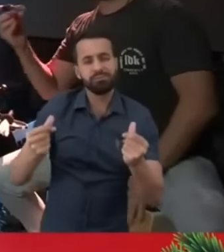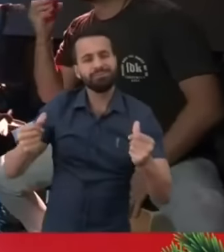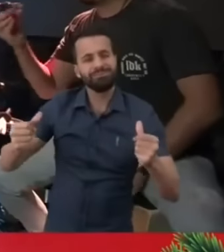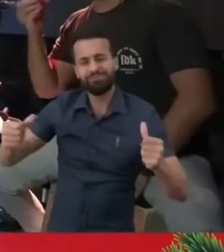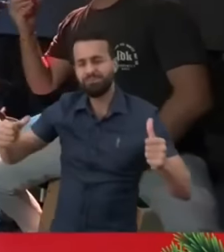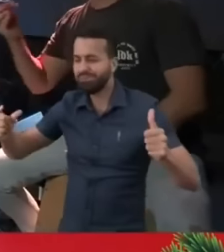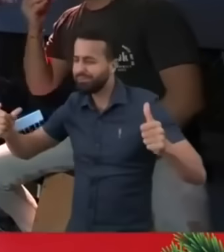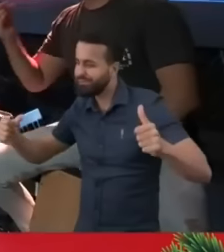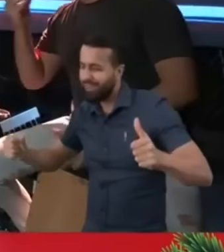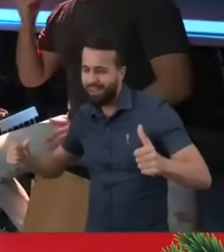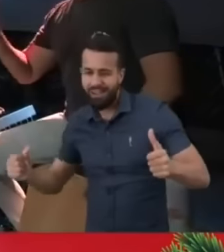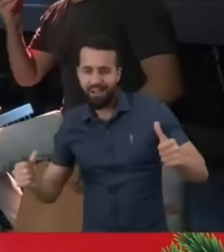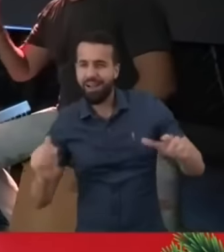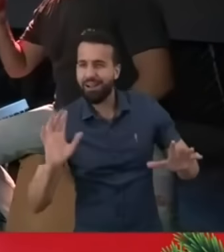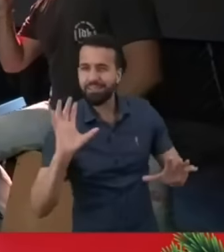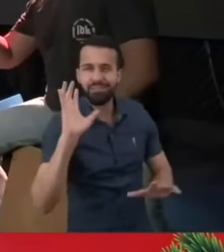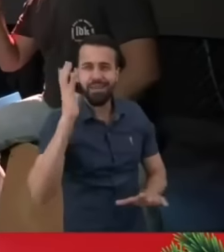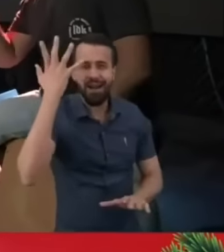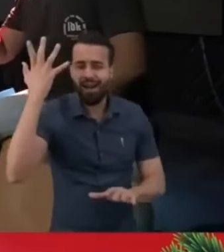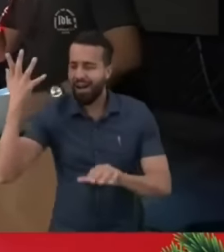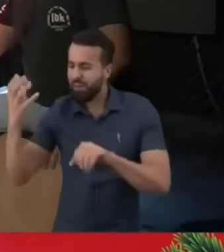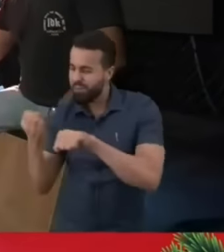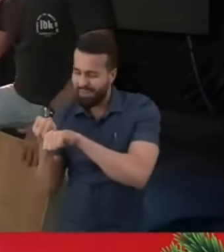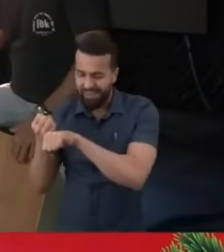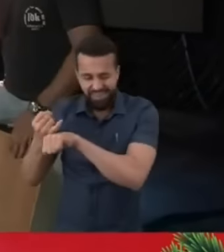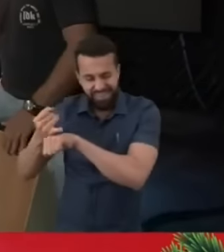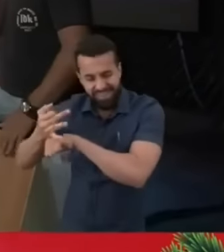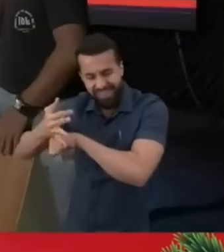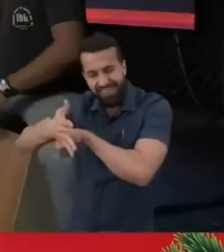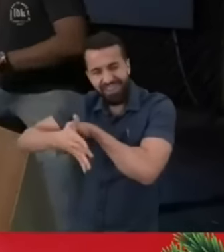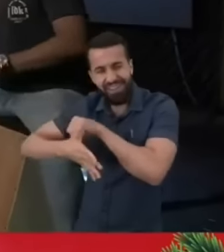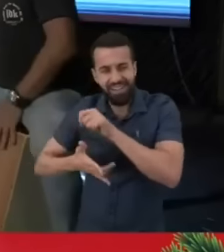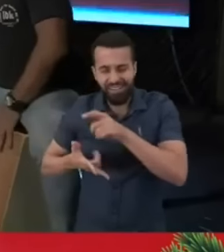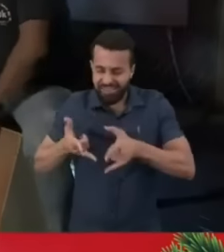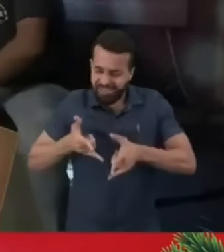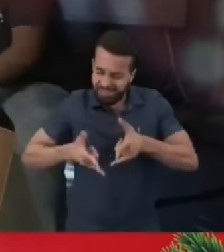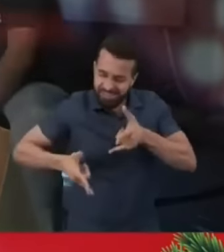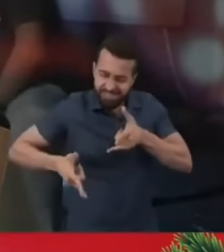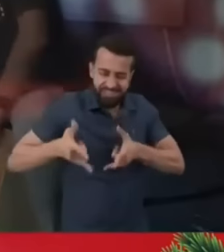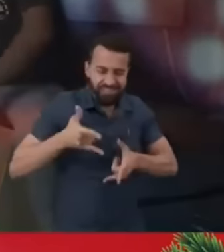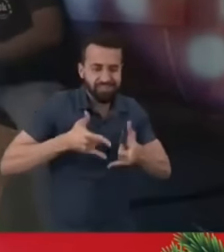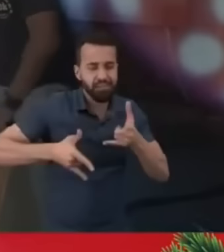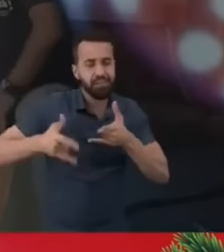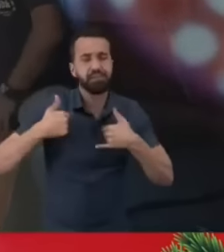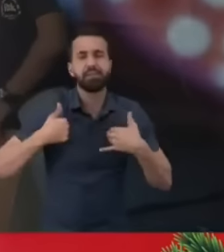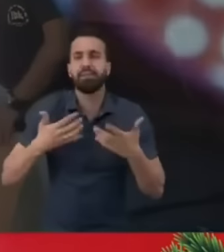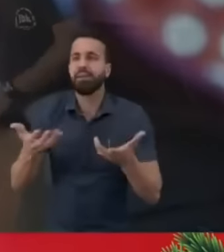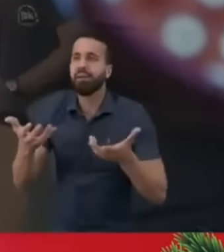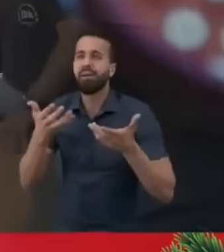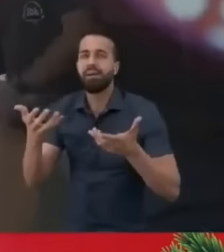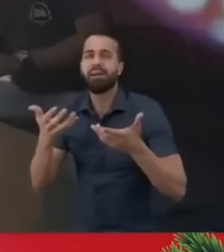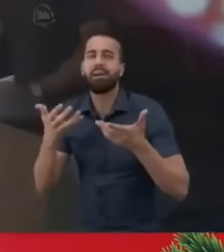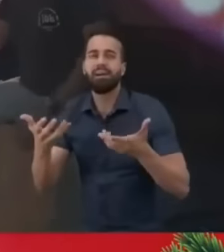nem as madrugadas em que se amaram. Quero sentir,